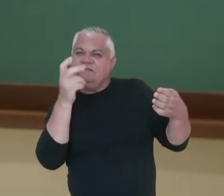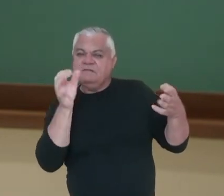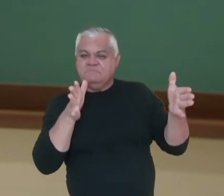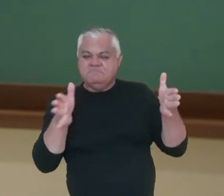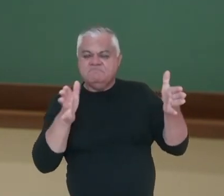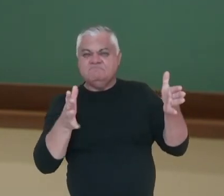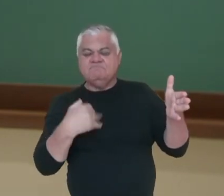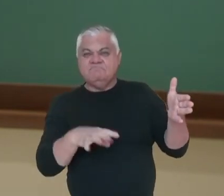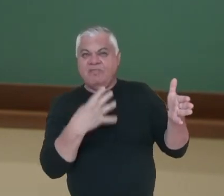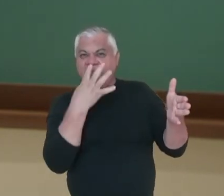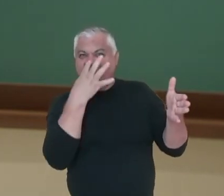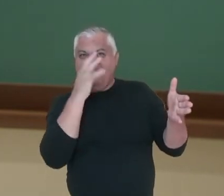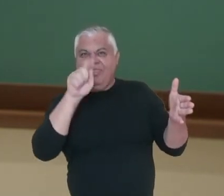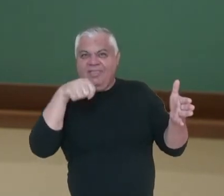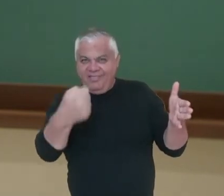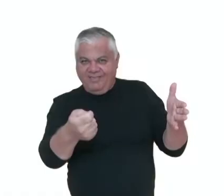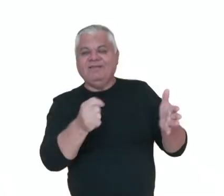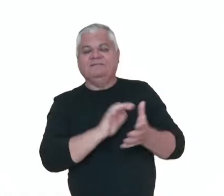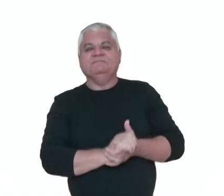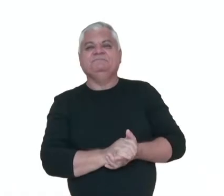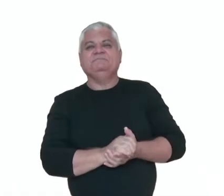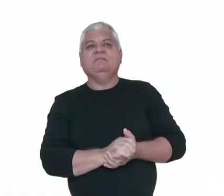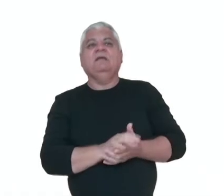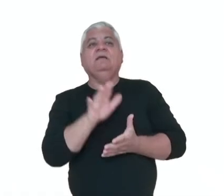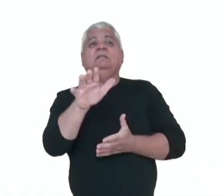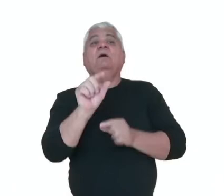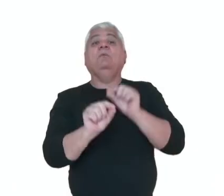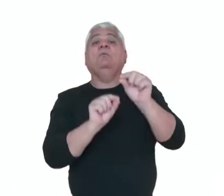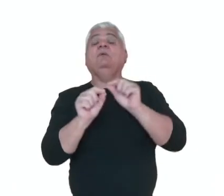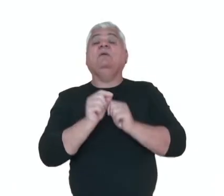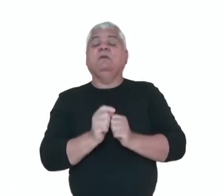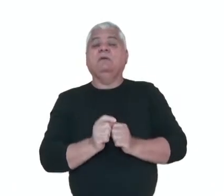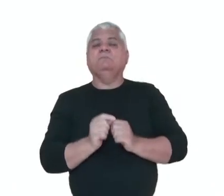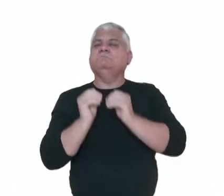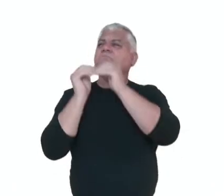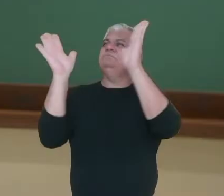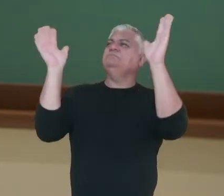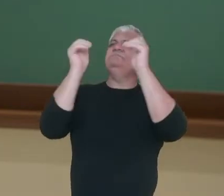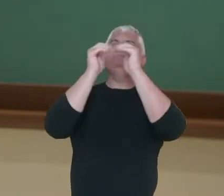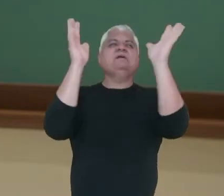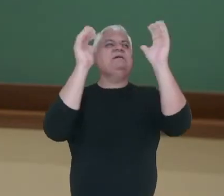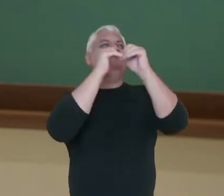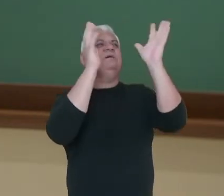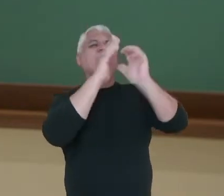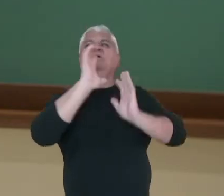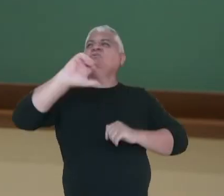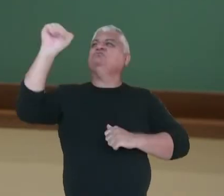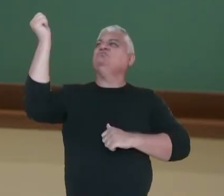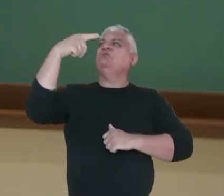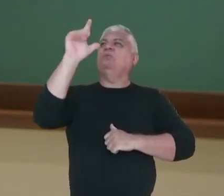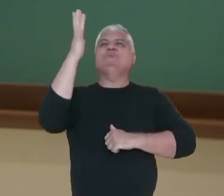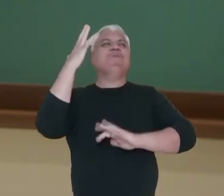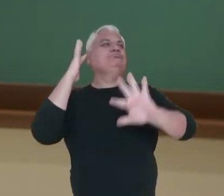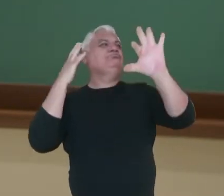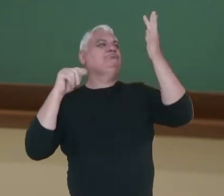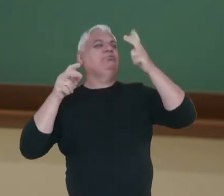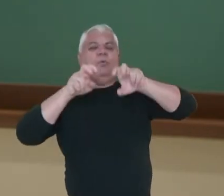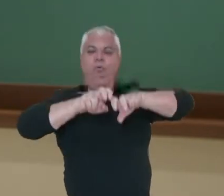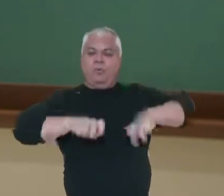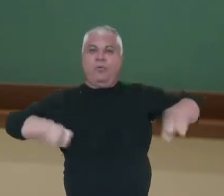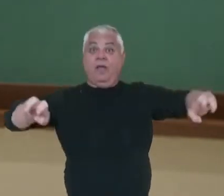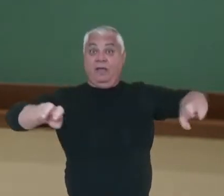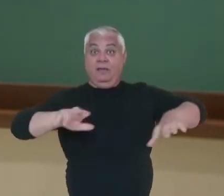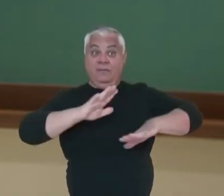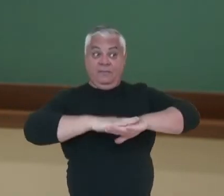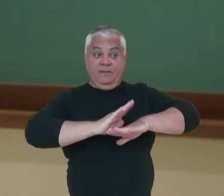do impressionismo. Então, usam regras acadêmicas, porém, o que que acontece? Os impressionistas são